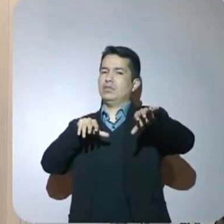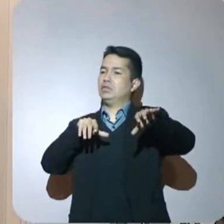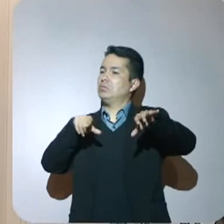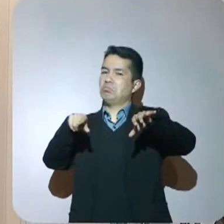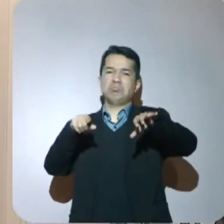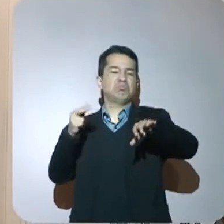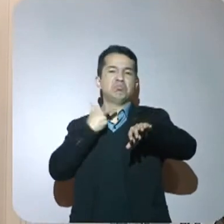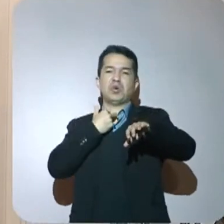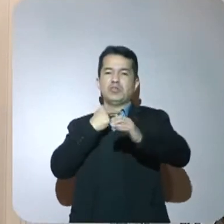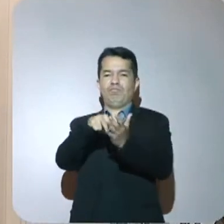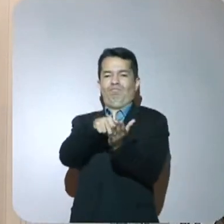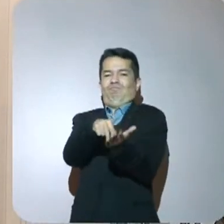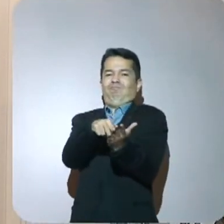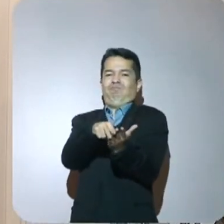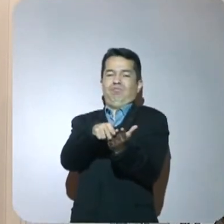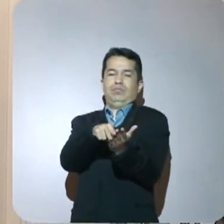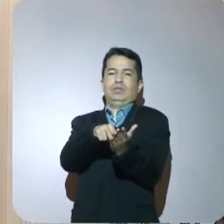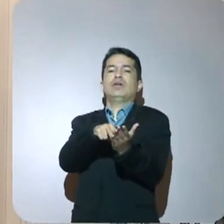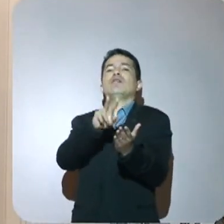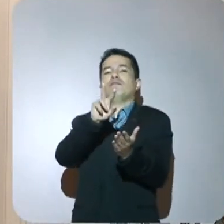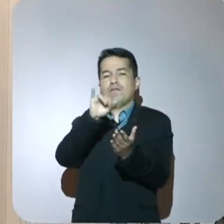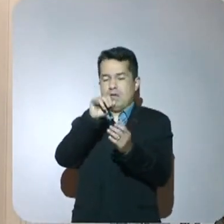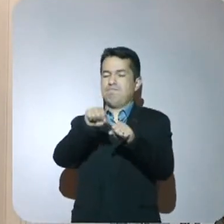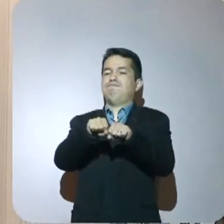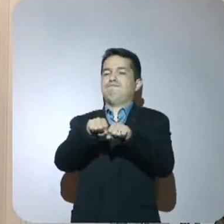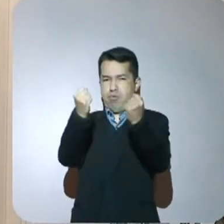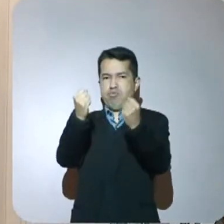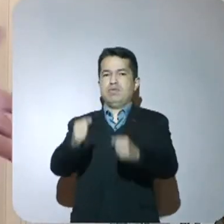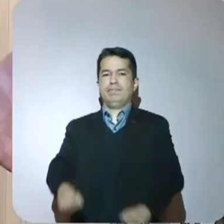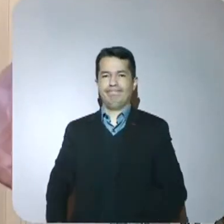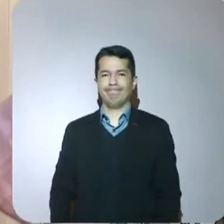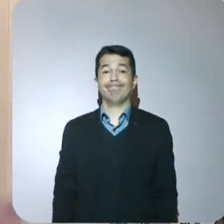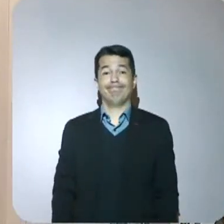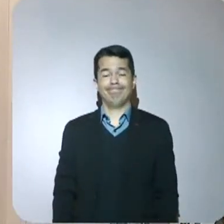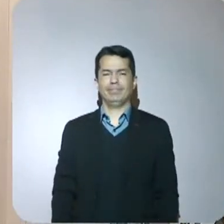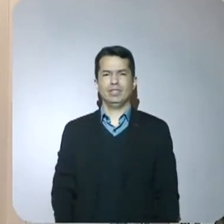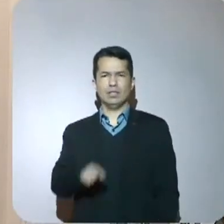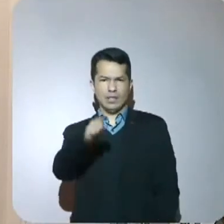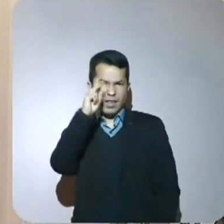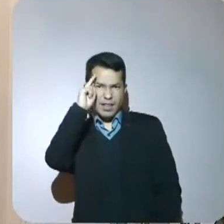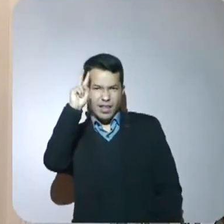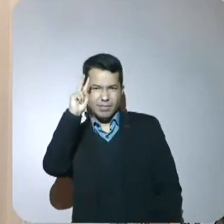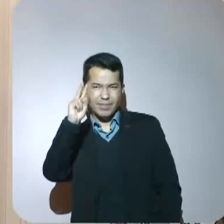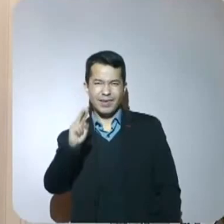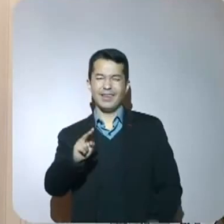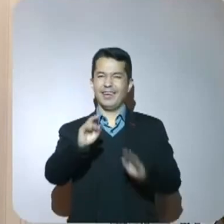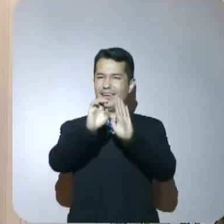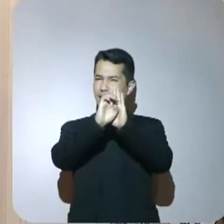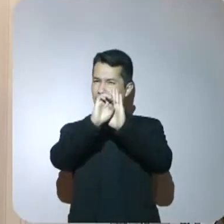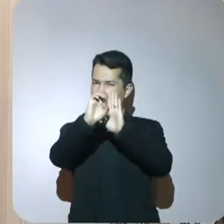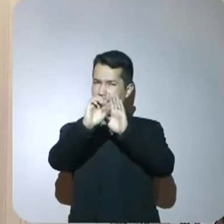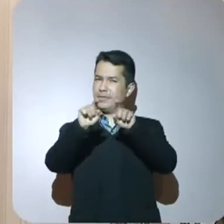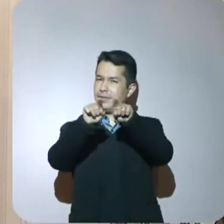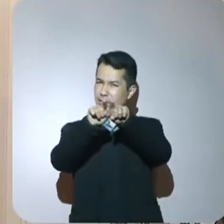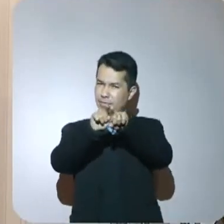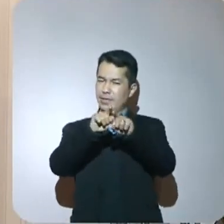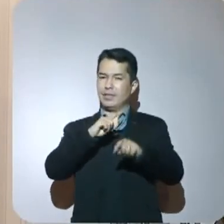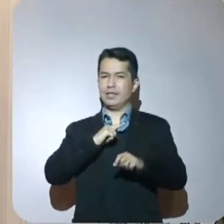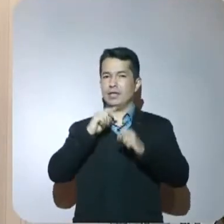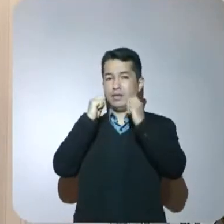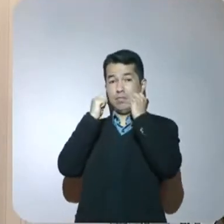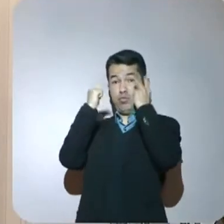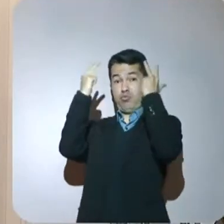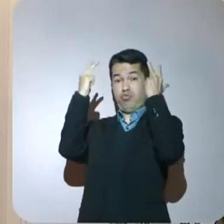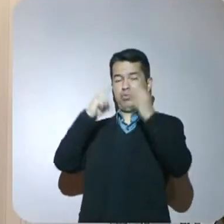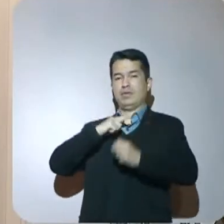Se estudarmos a história do Êxodo, veremos o mesmo acontecer lá com Moisés, tá? E